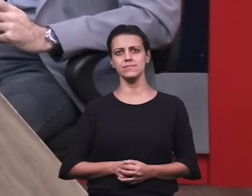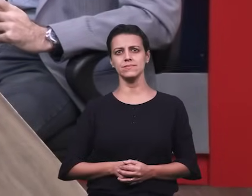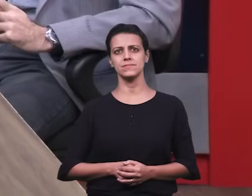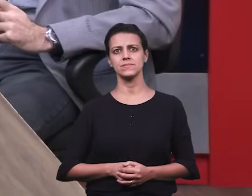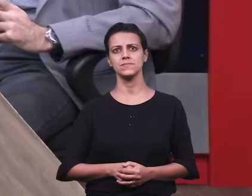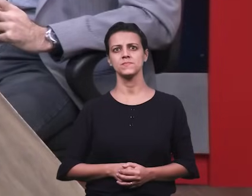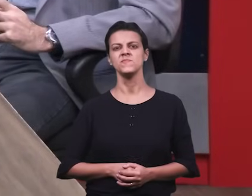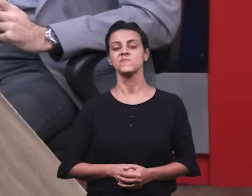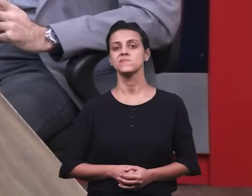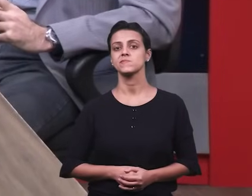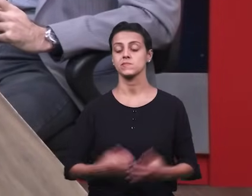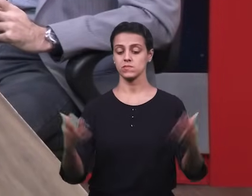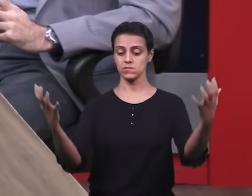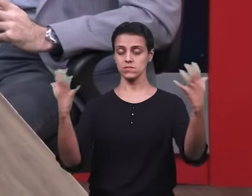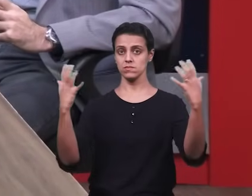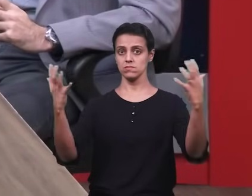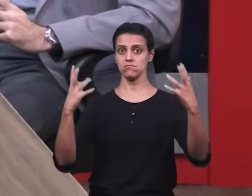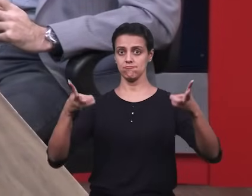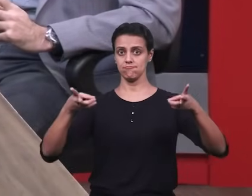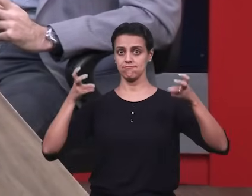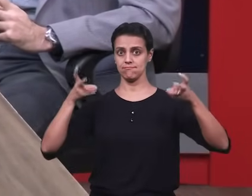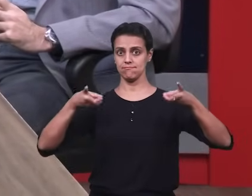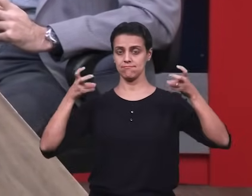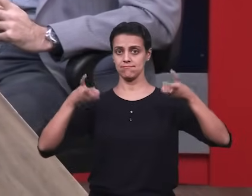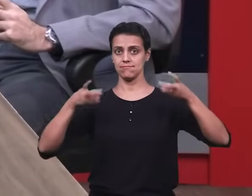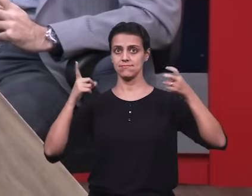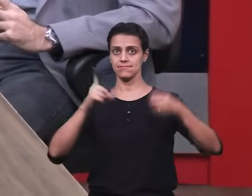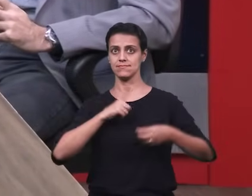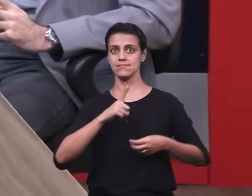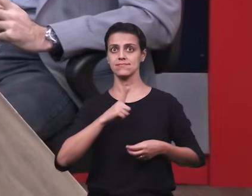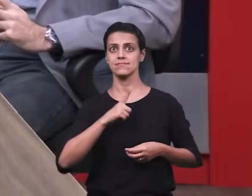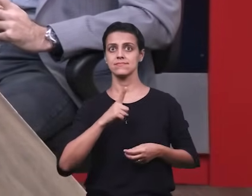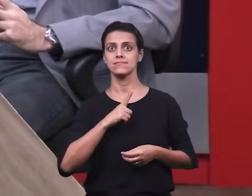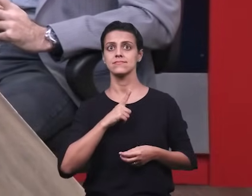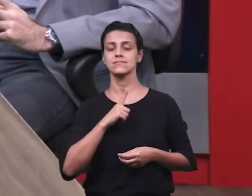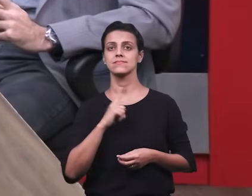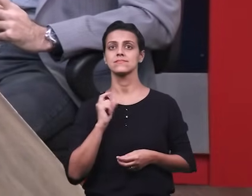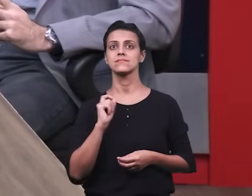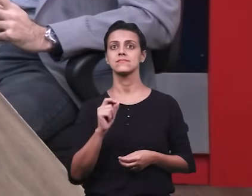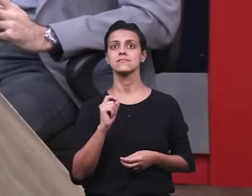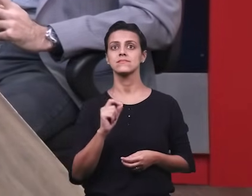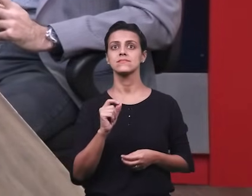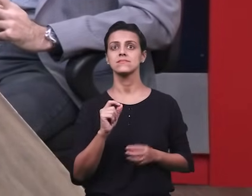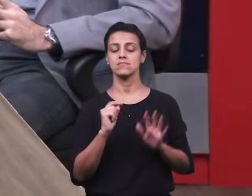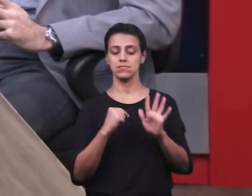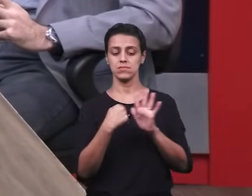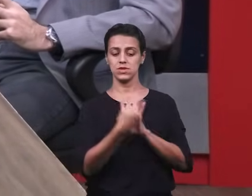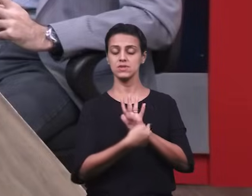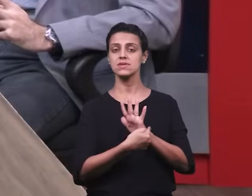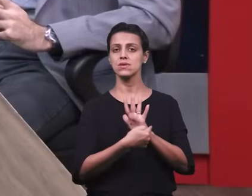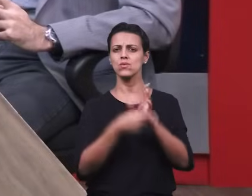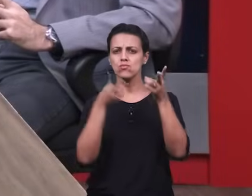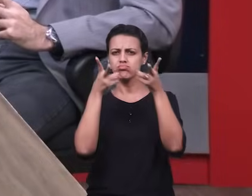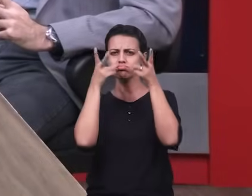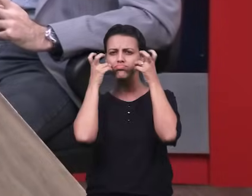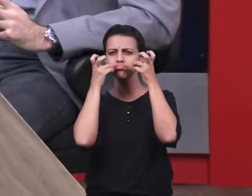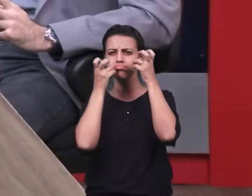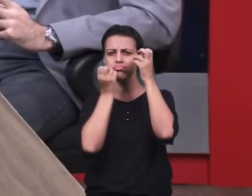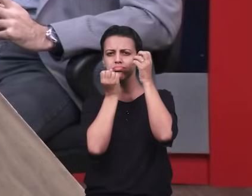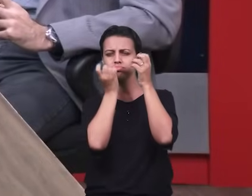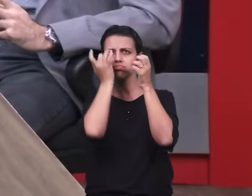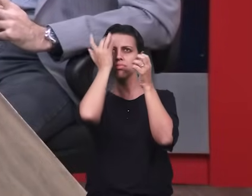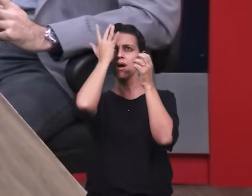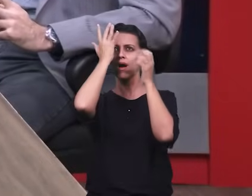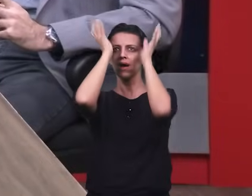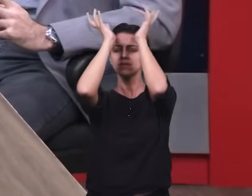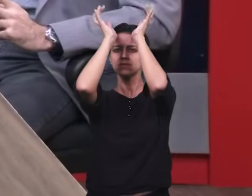vêm do exterior, eles são captados pelos órgãos sensoriais, que vão ser transmitidos para o cérebro. Nós